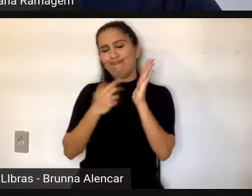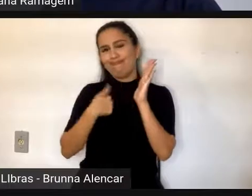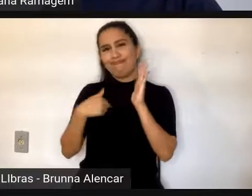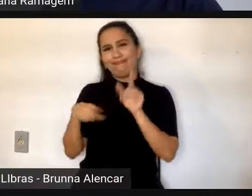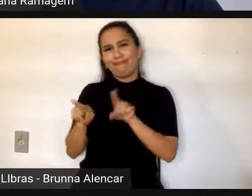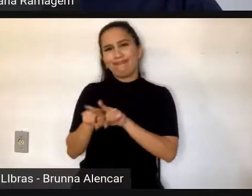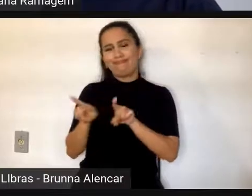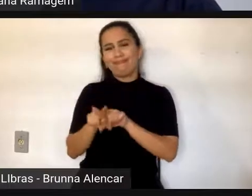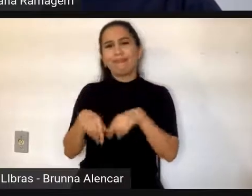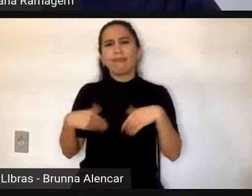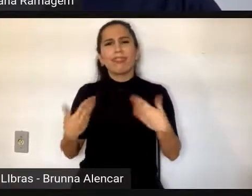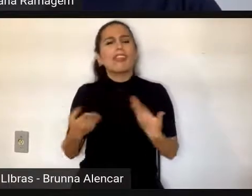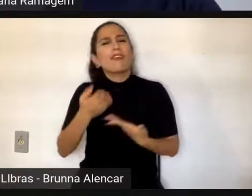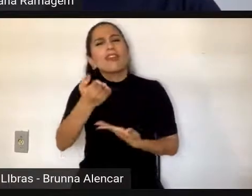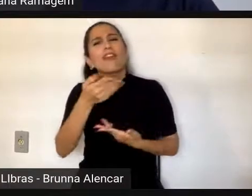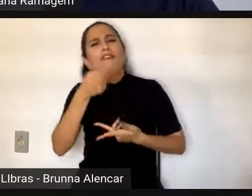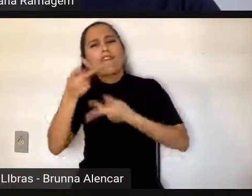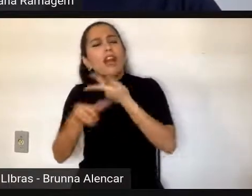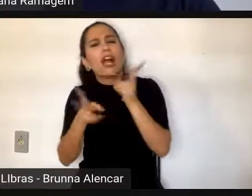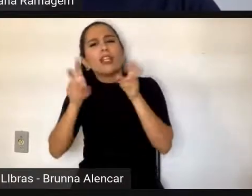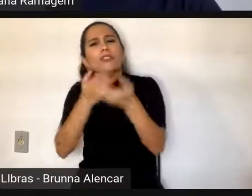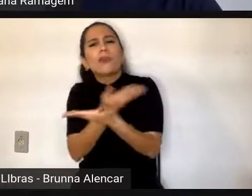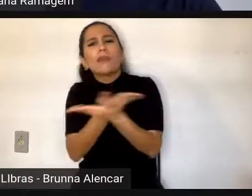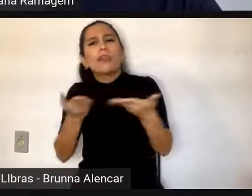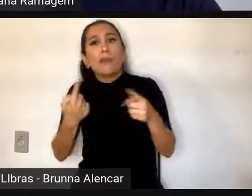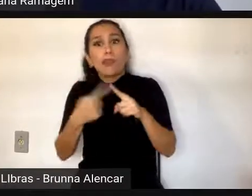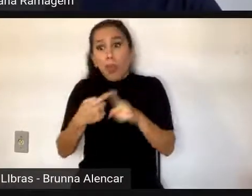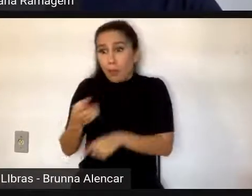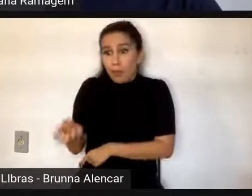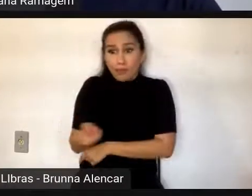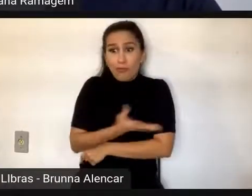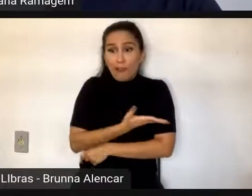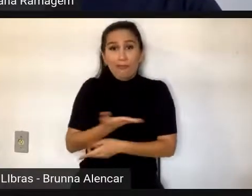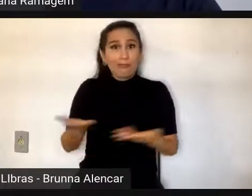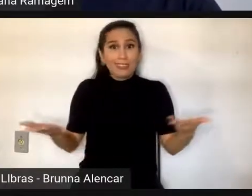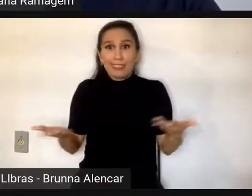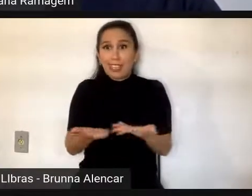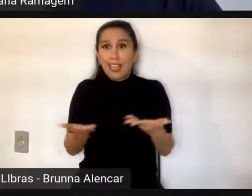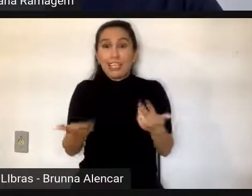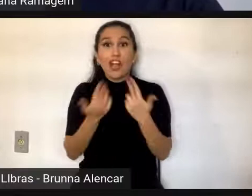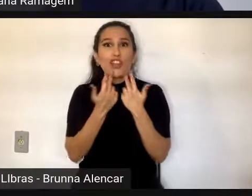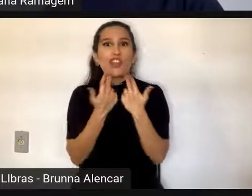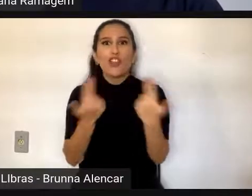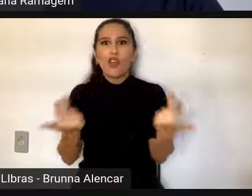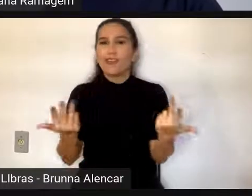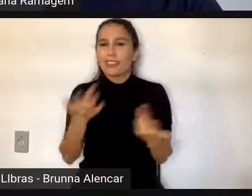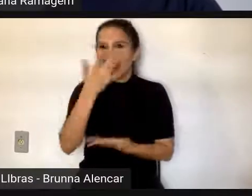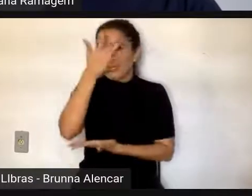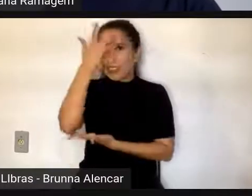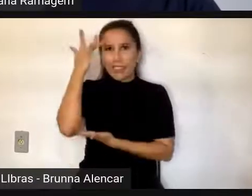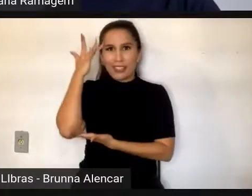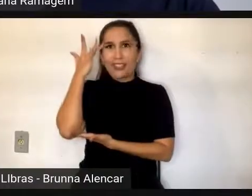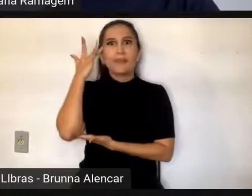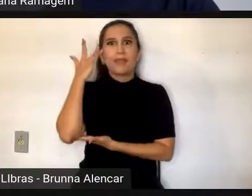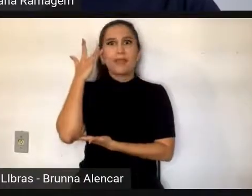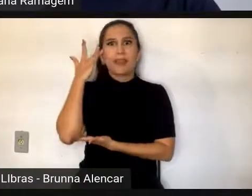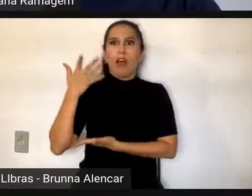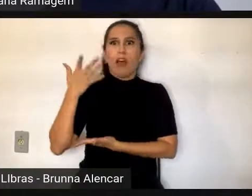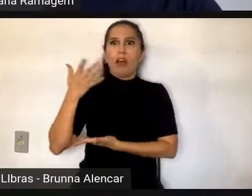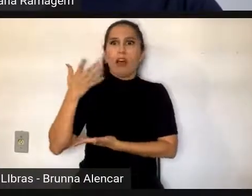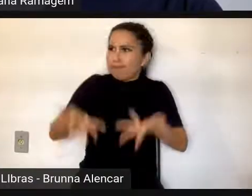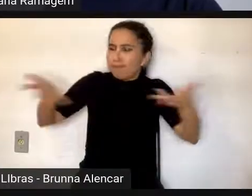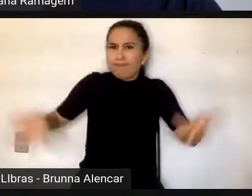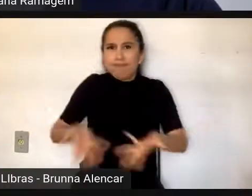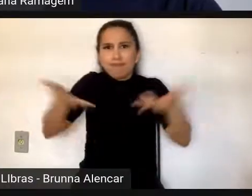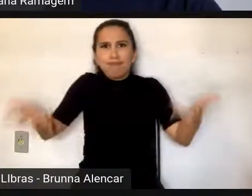que você falasse um pouquinho sobre isso, né? Porque é uma novidade, é uma forma de ajudar, de incentivar e até de